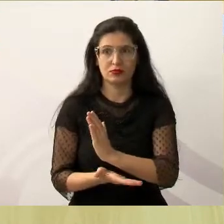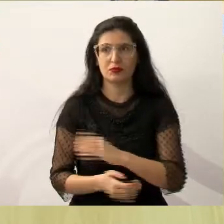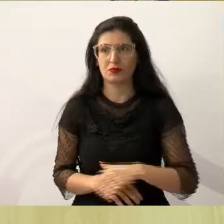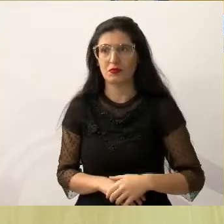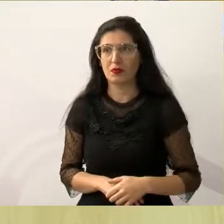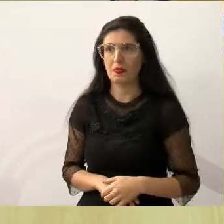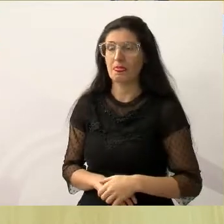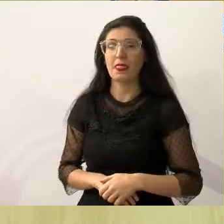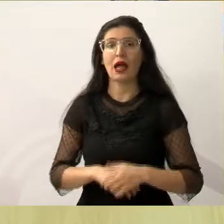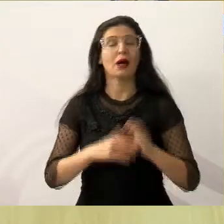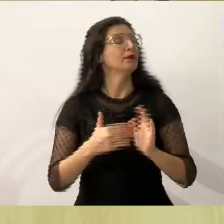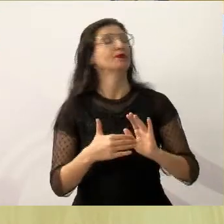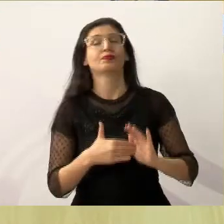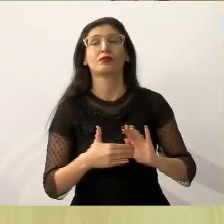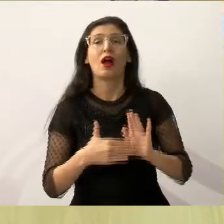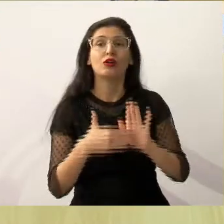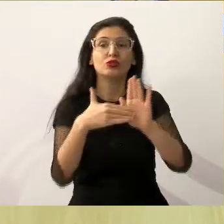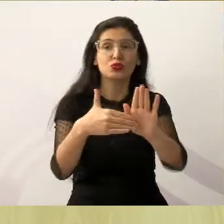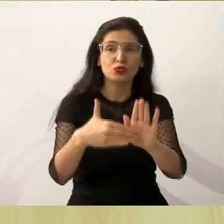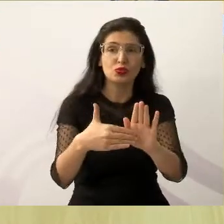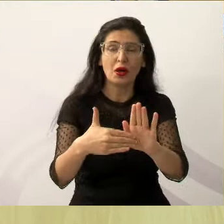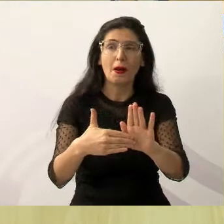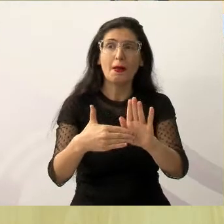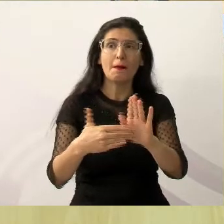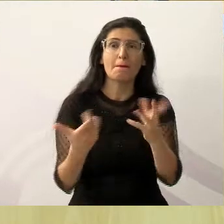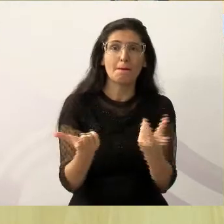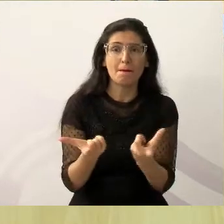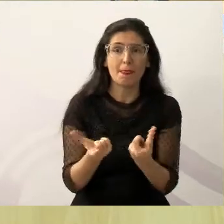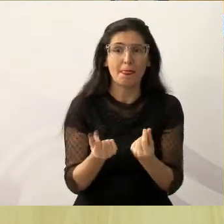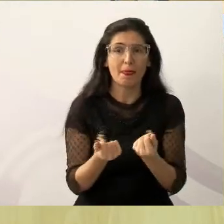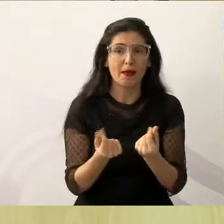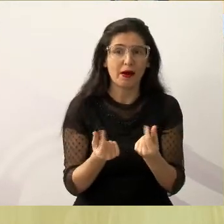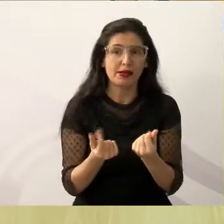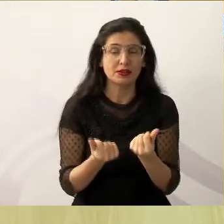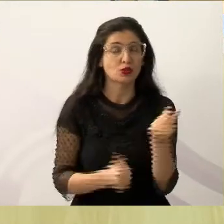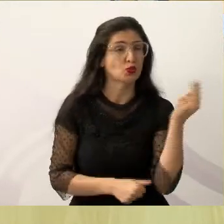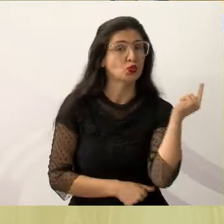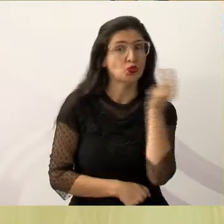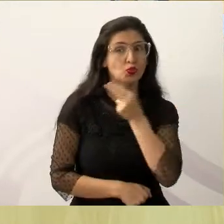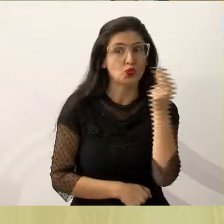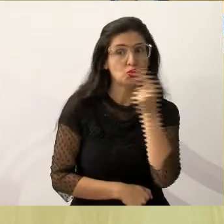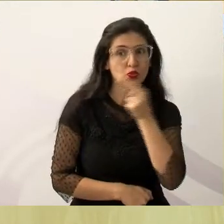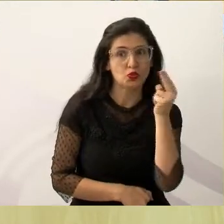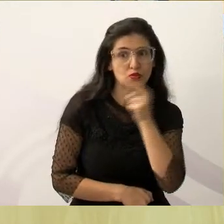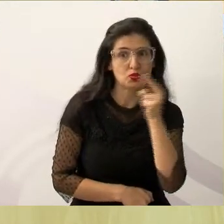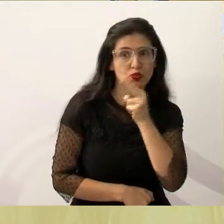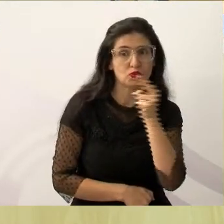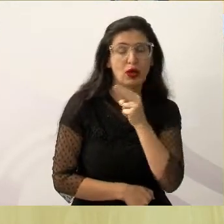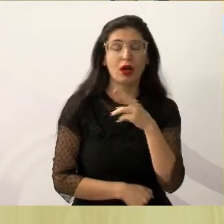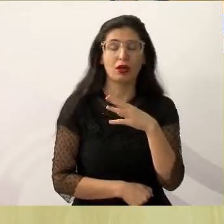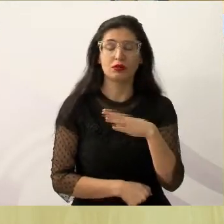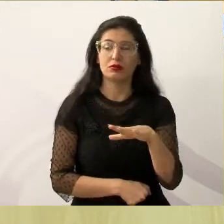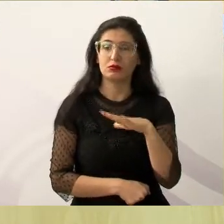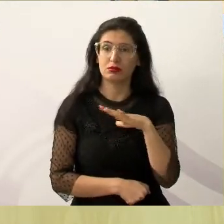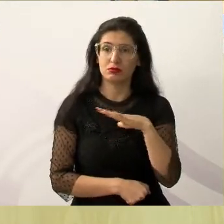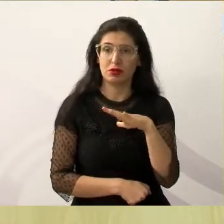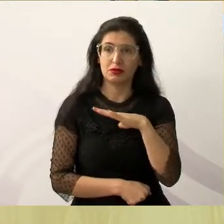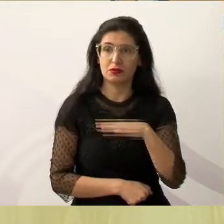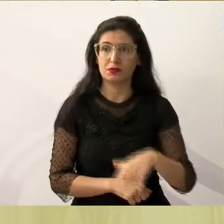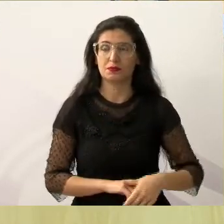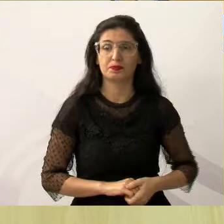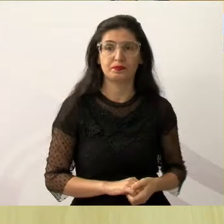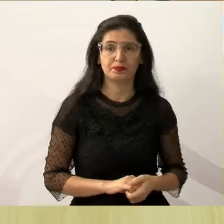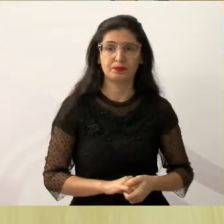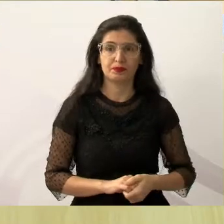temporária de auxílio complementar financeiro de caráter emergencial e excepcional para a subsistência